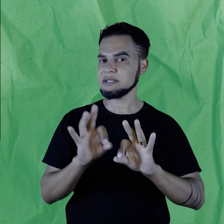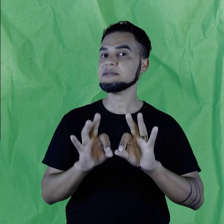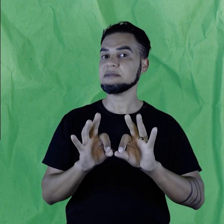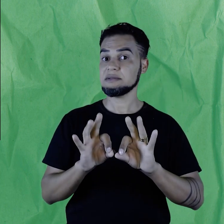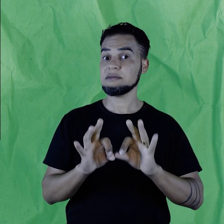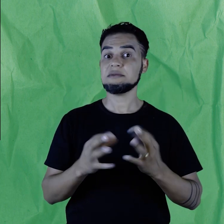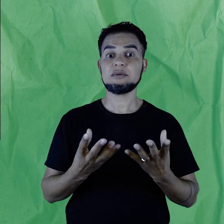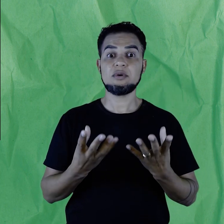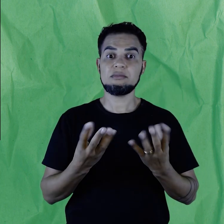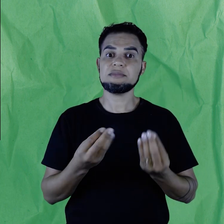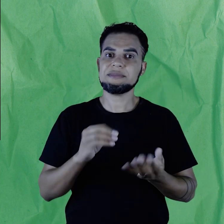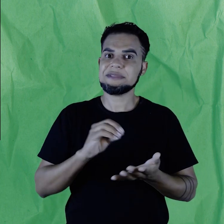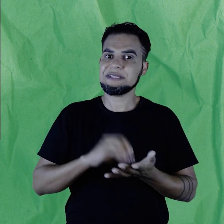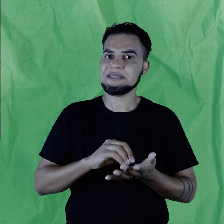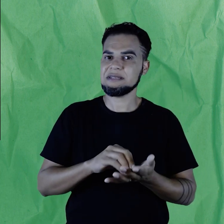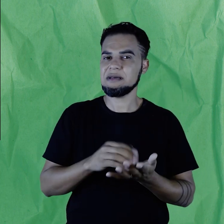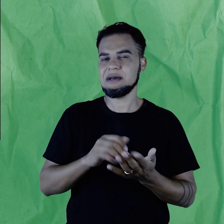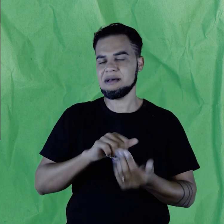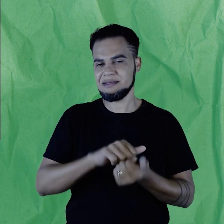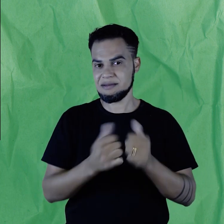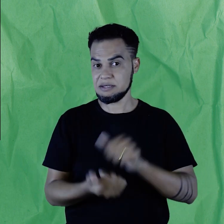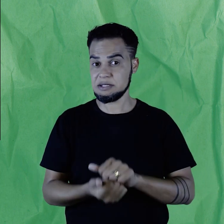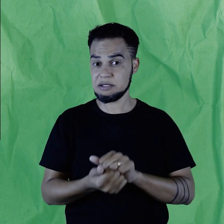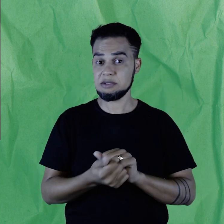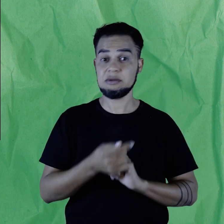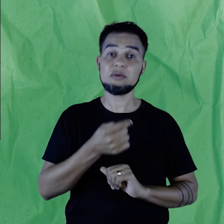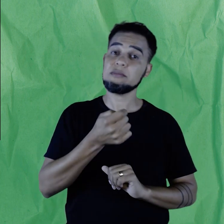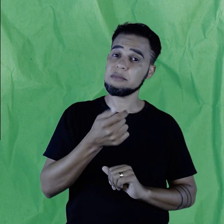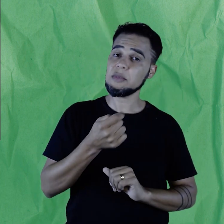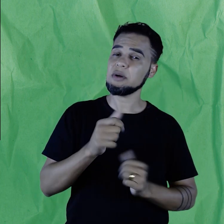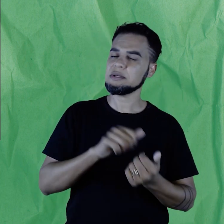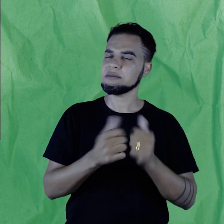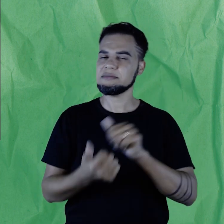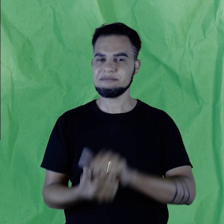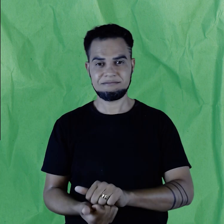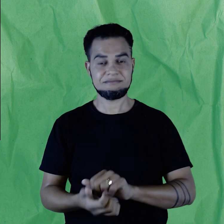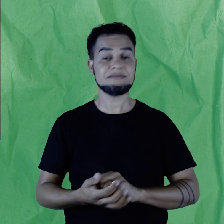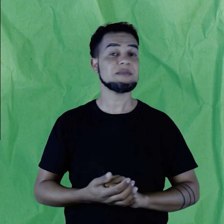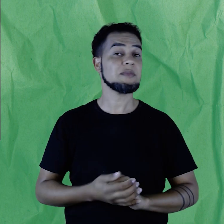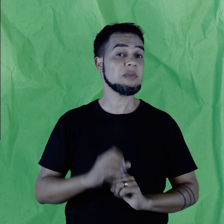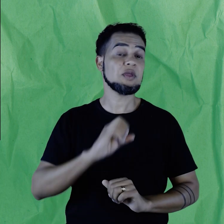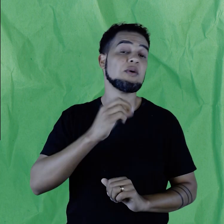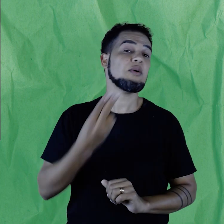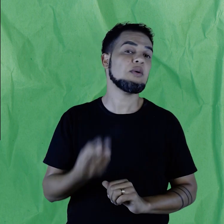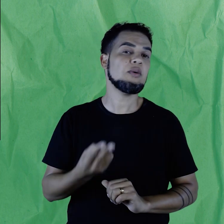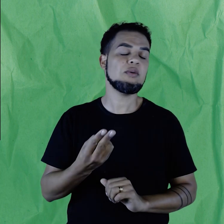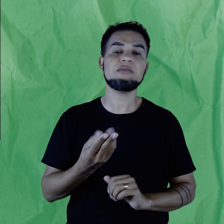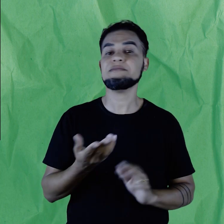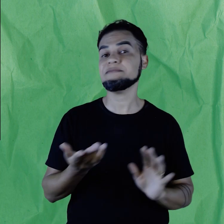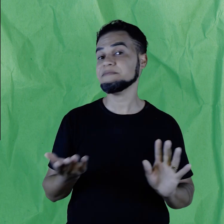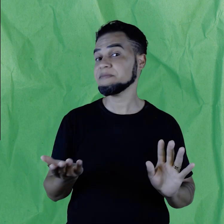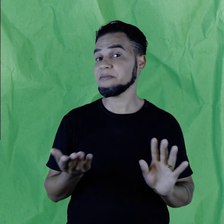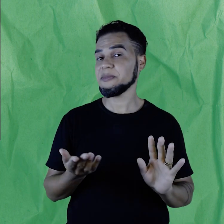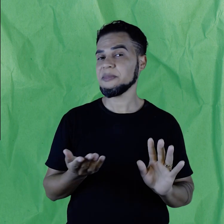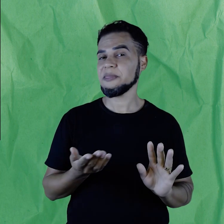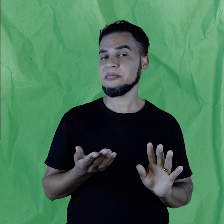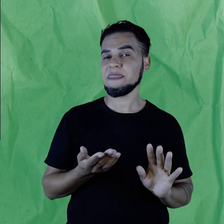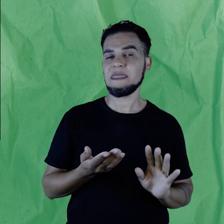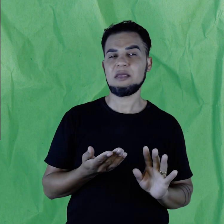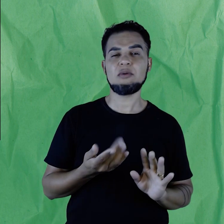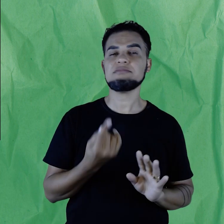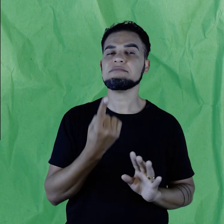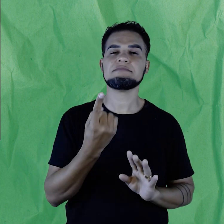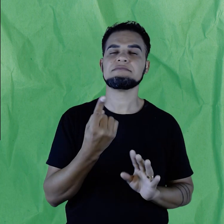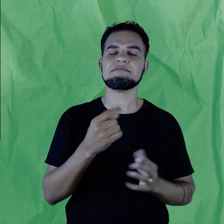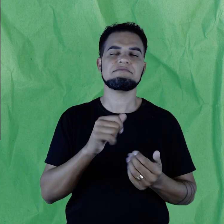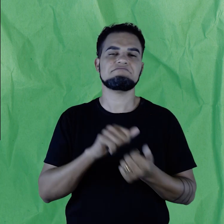organização com muitas inadequações, com poucas inadequações ou com